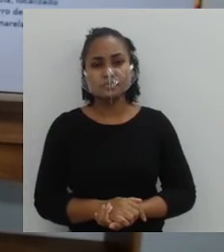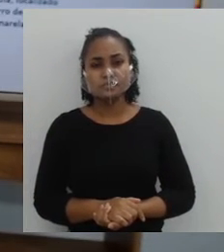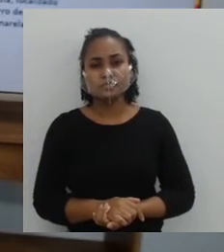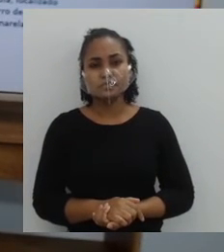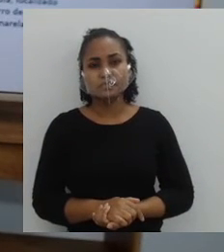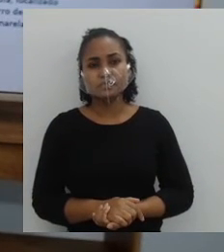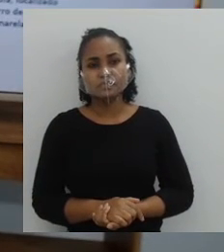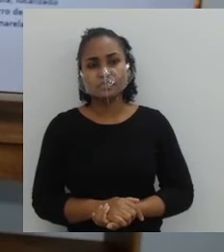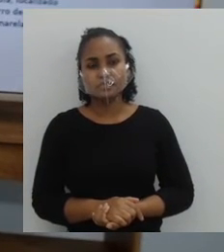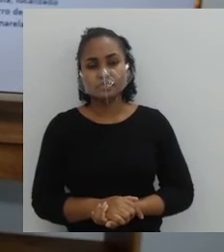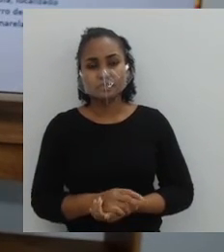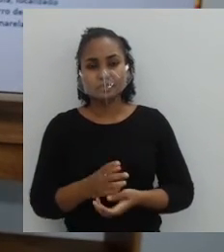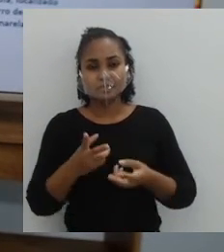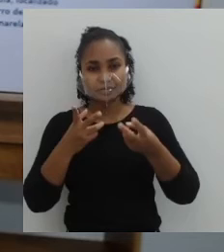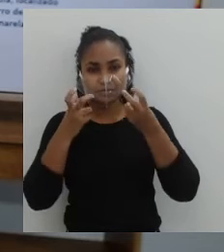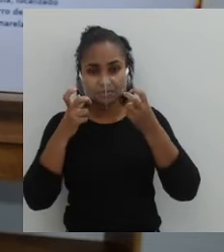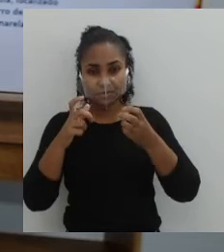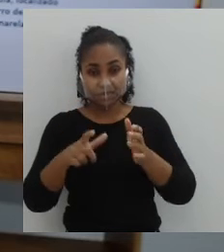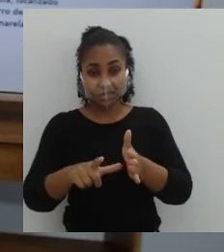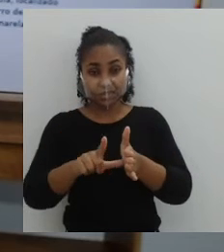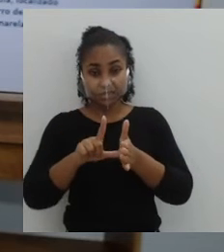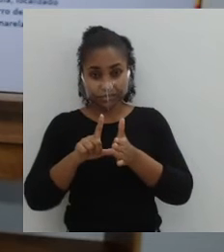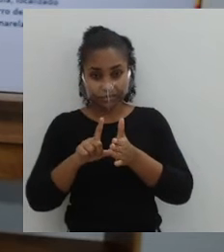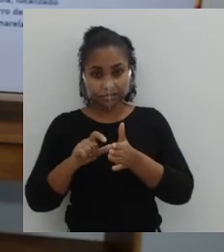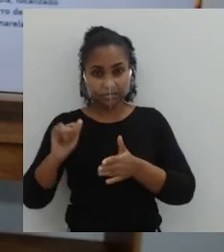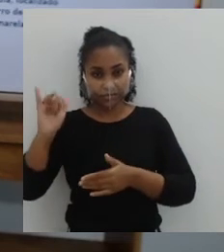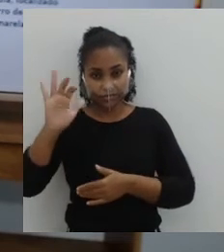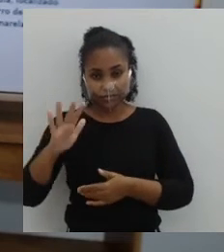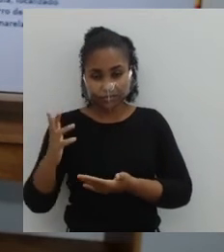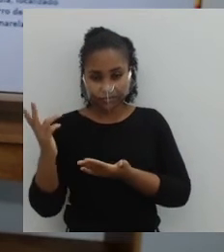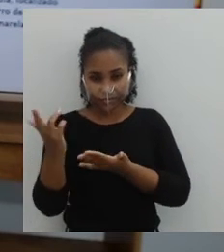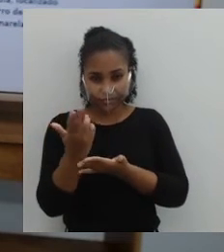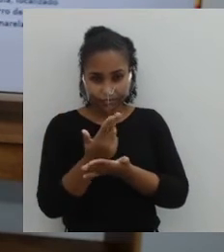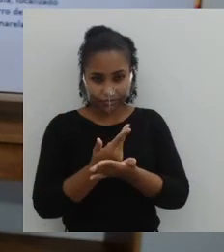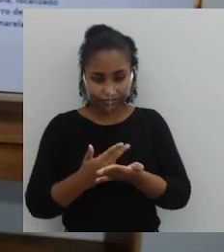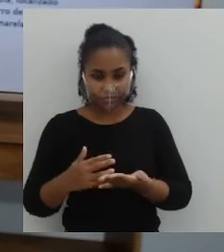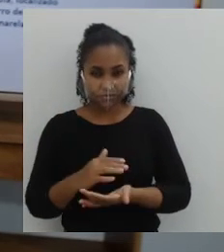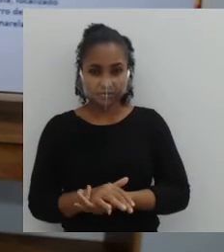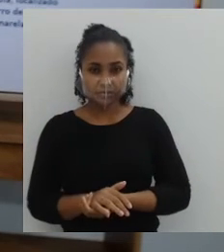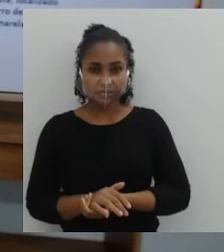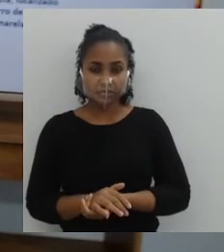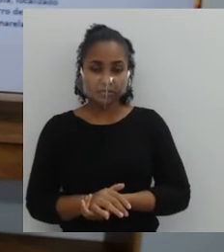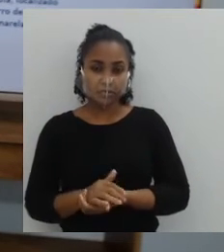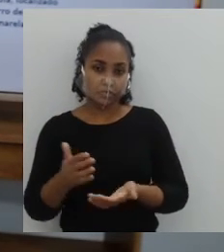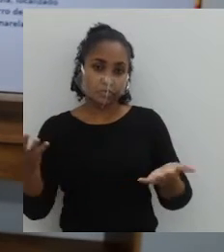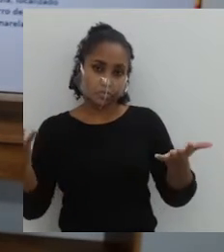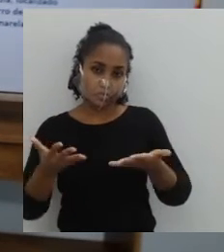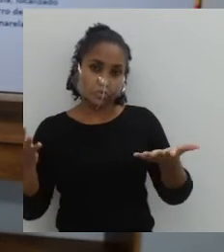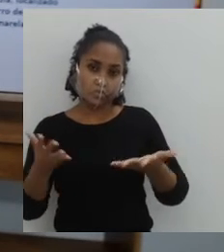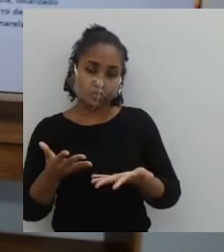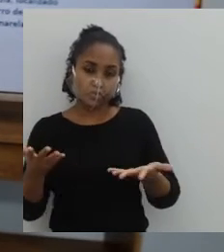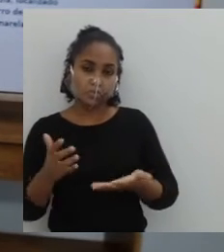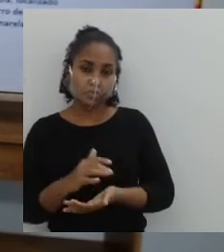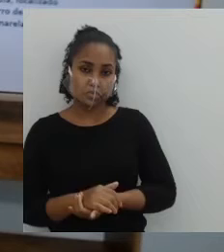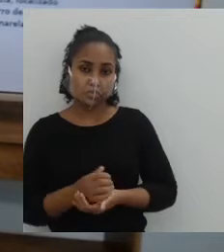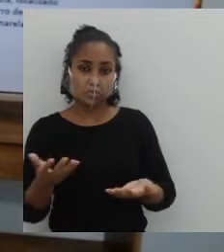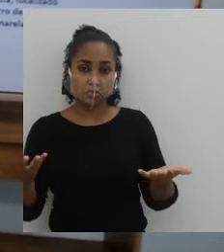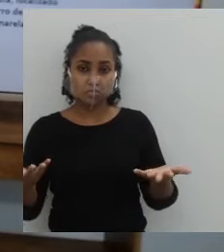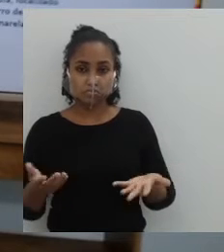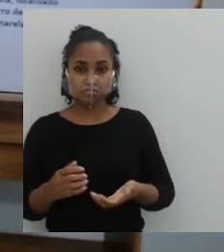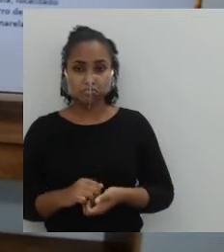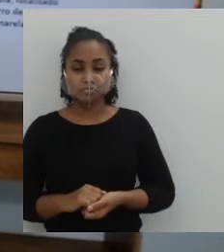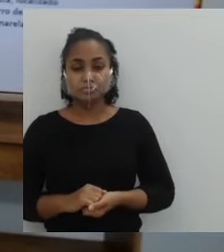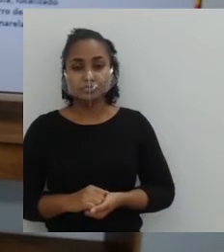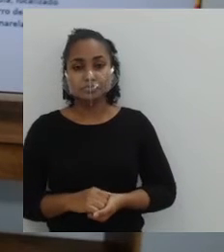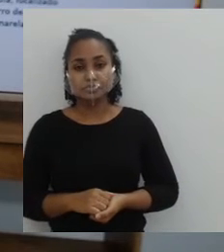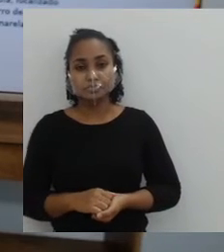aí, isso aqui é o antes, certo? O Arraial do Bom Jesus fica aqui. E aqui é o atual,